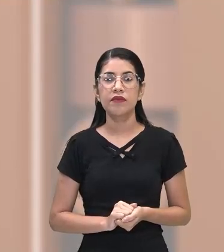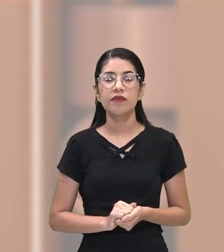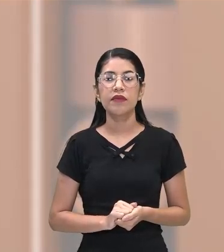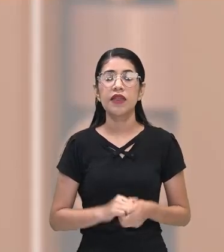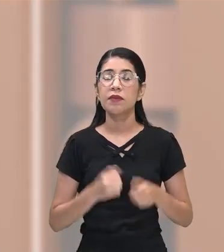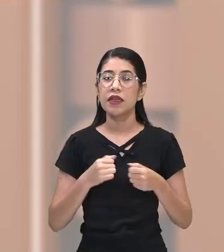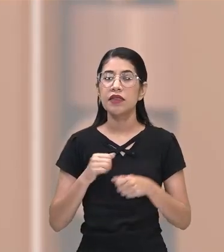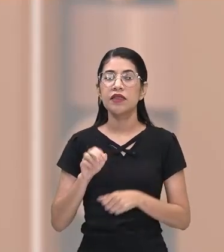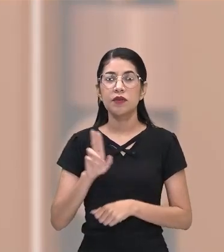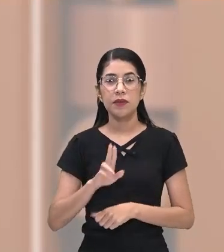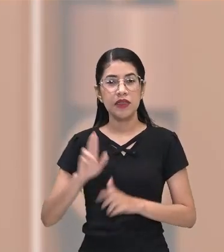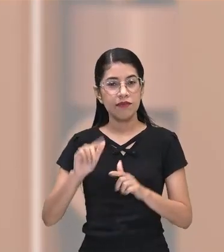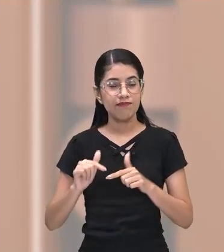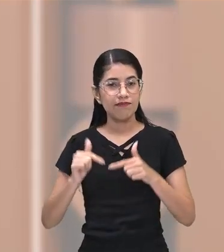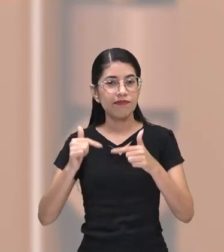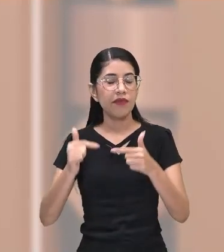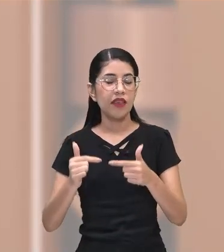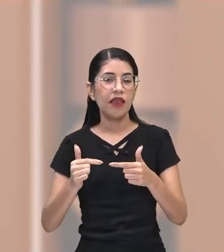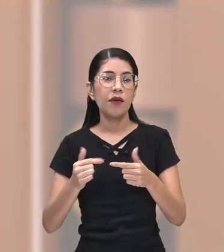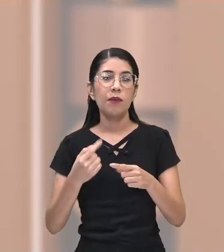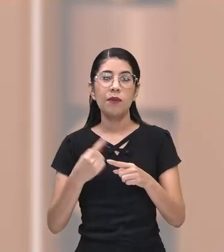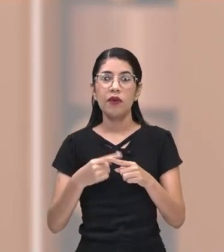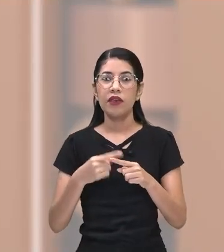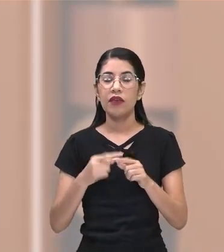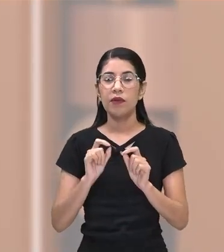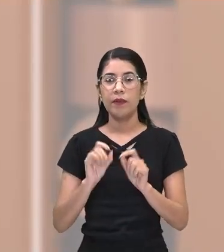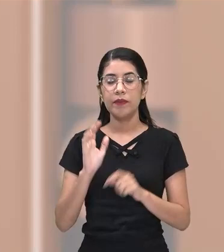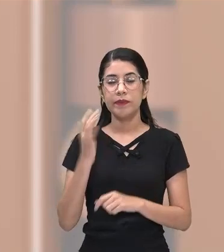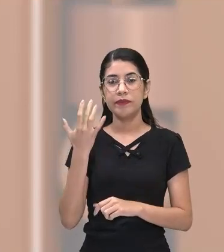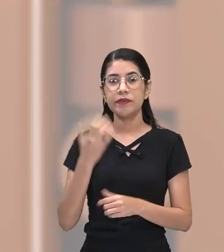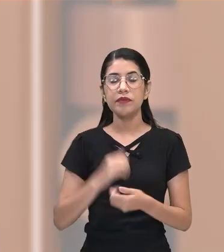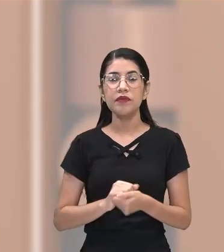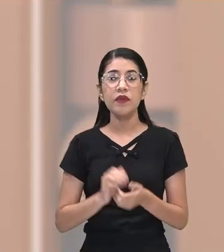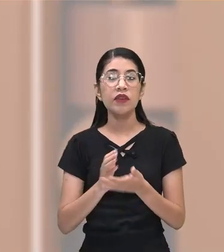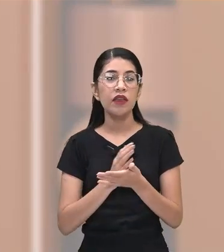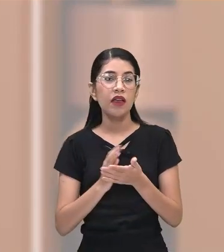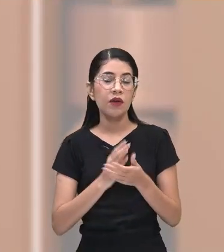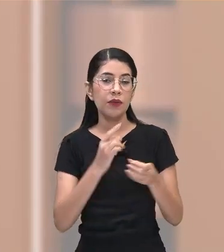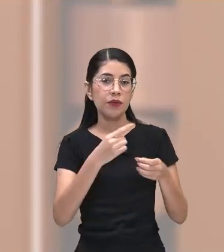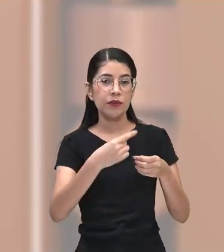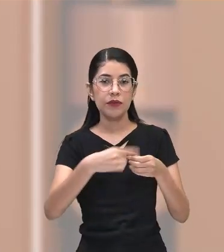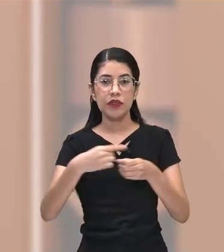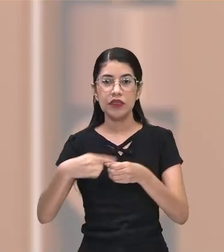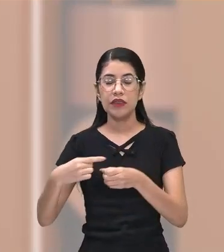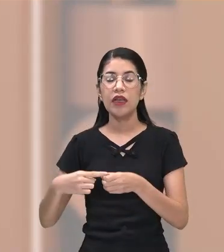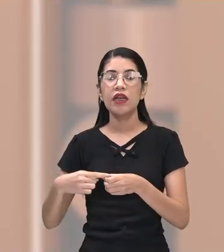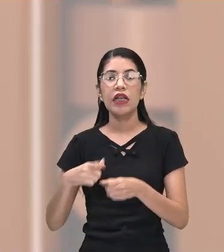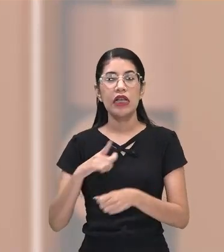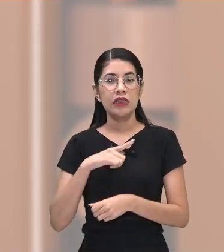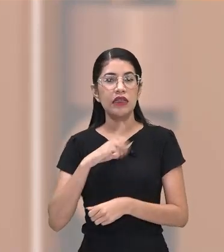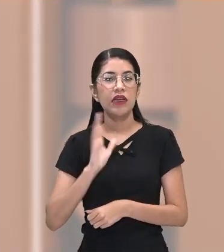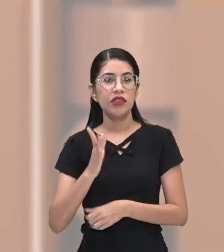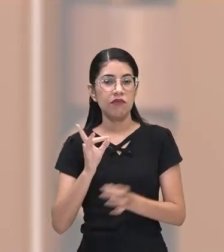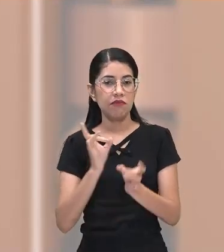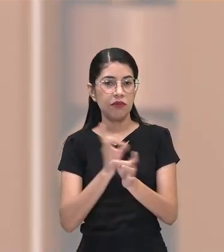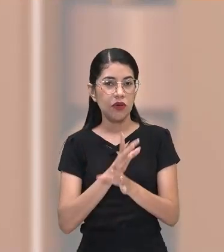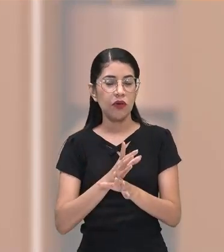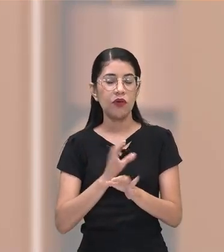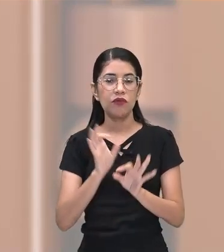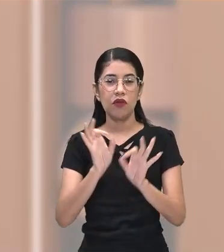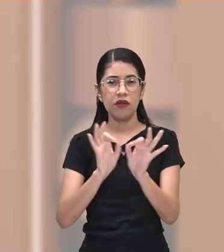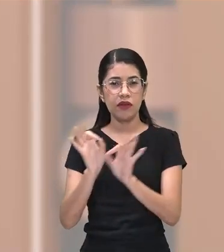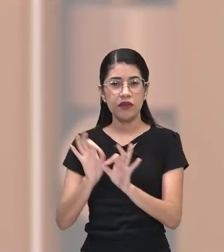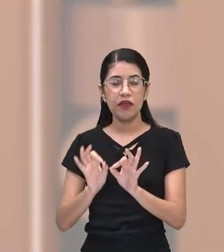efetiva, né? Porque o que acontece muitas vezes é que os municípios, eles tem esse plano diretor e às